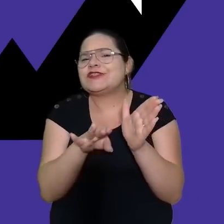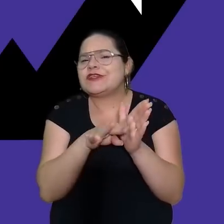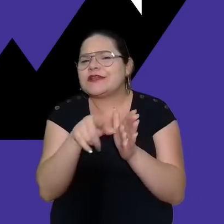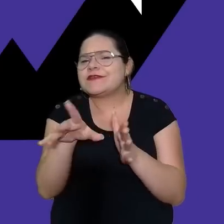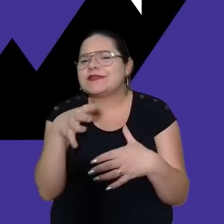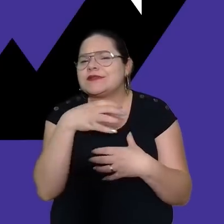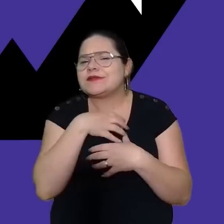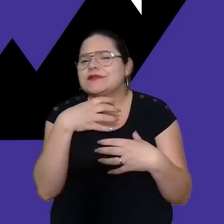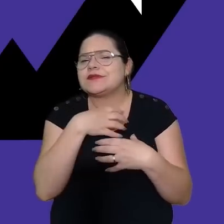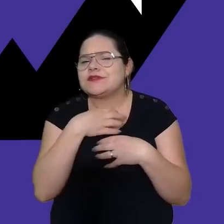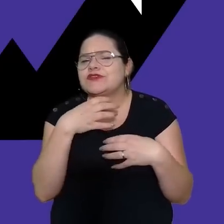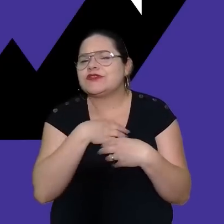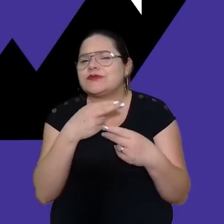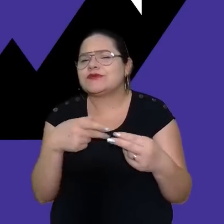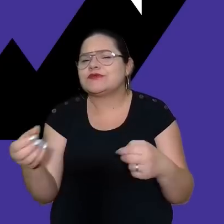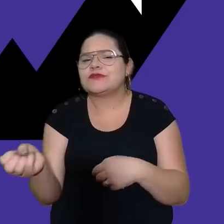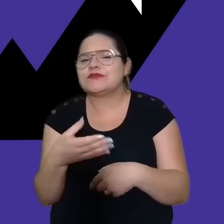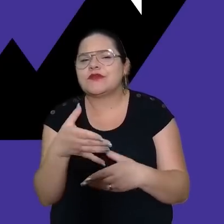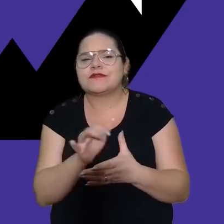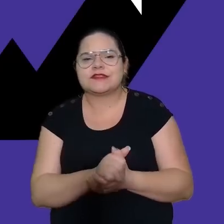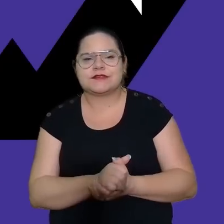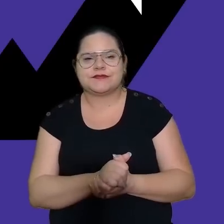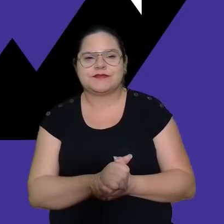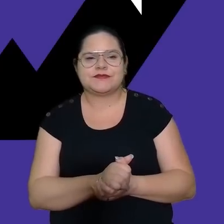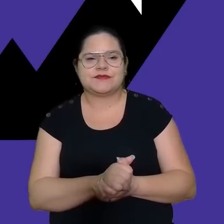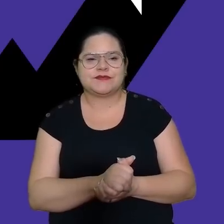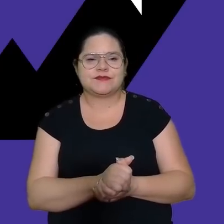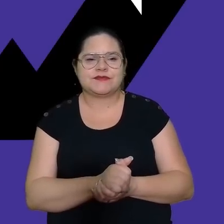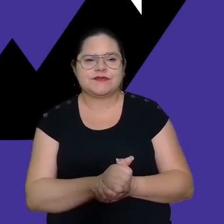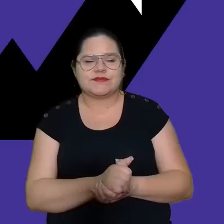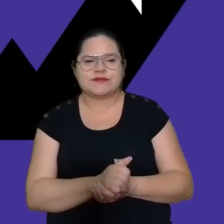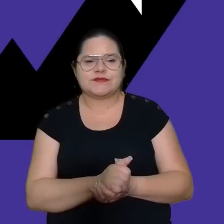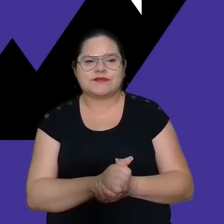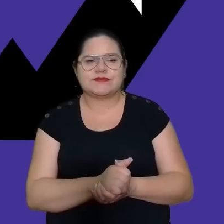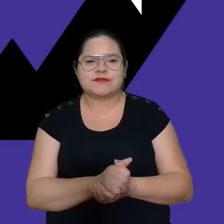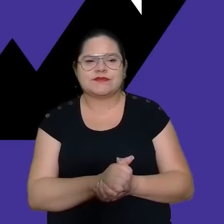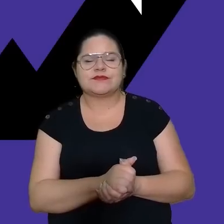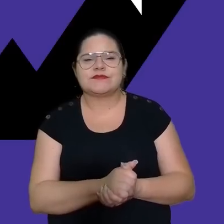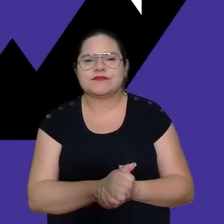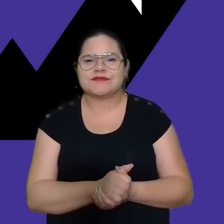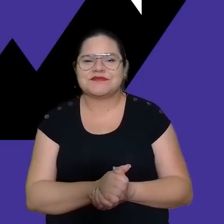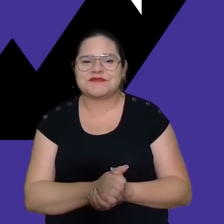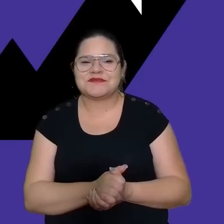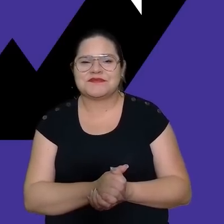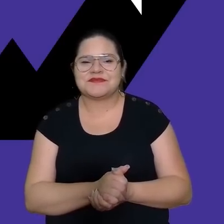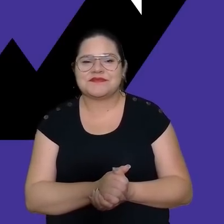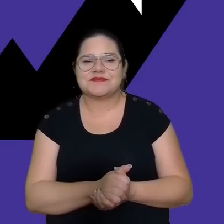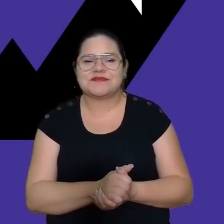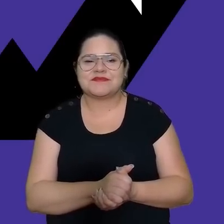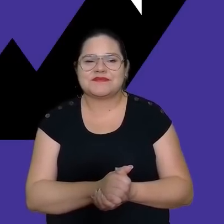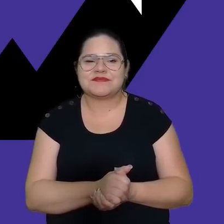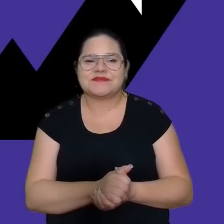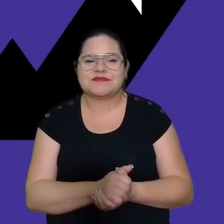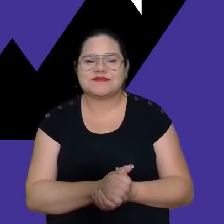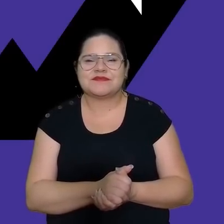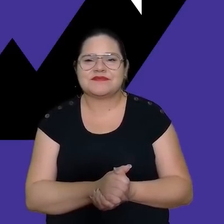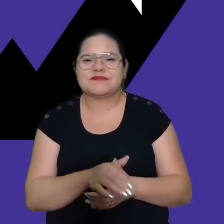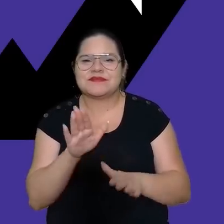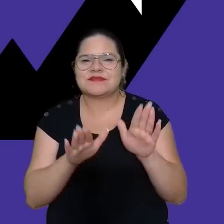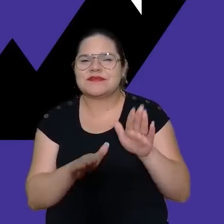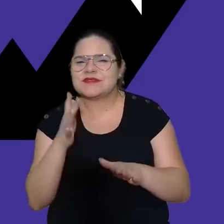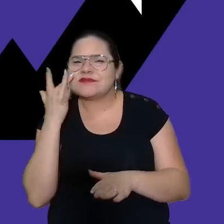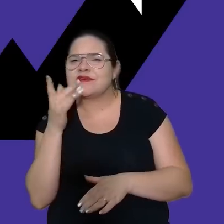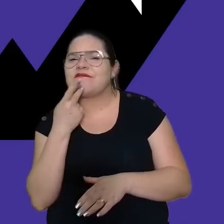assim, de novidades? Não sei quem quer pegar, talvez o Christian, em termos